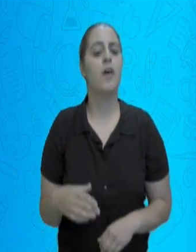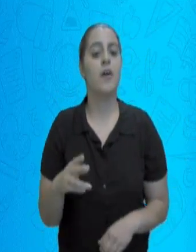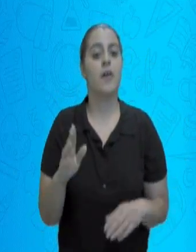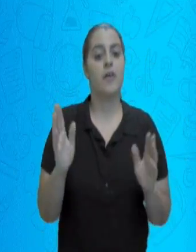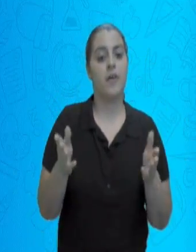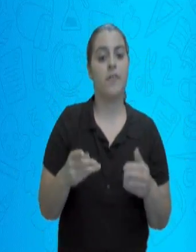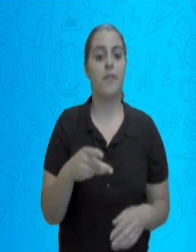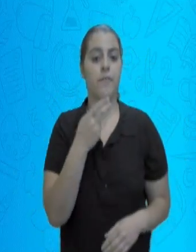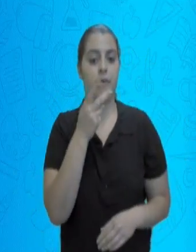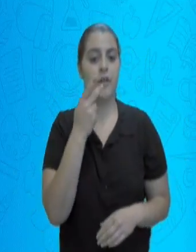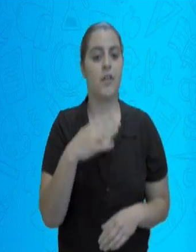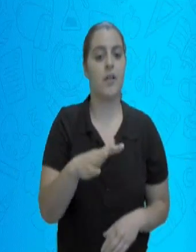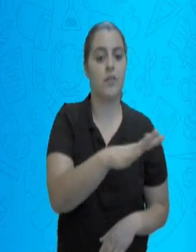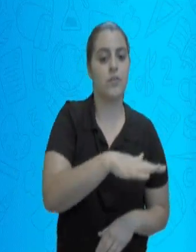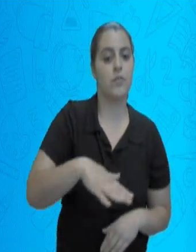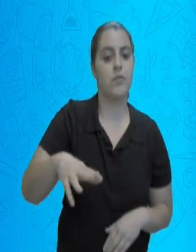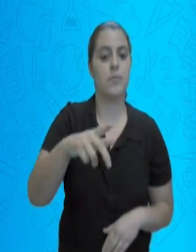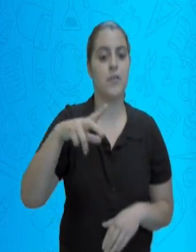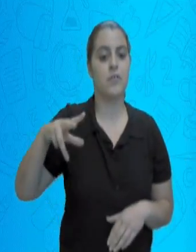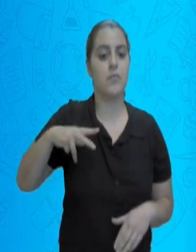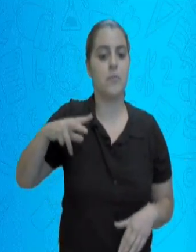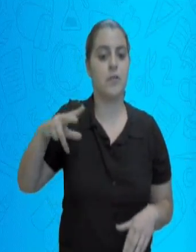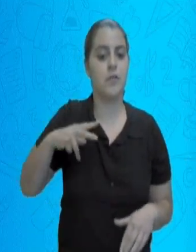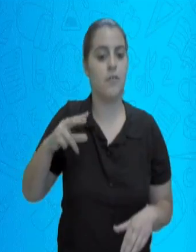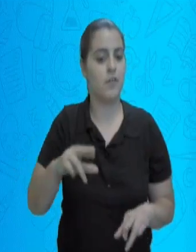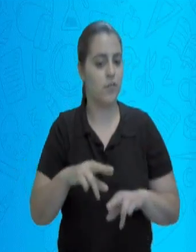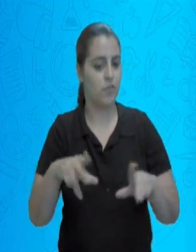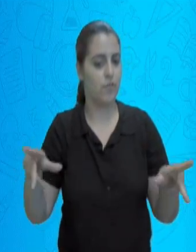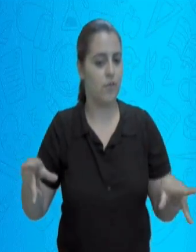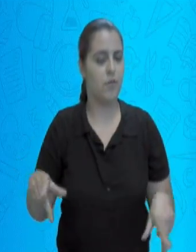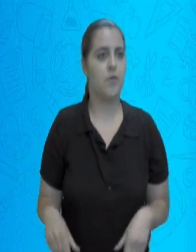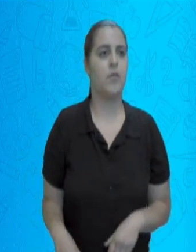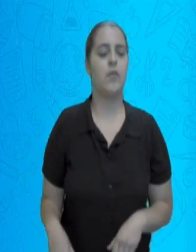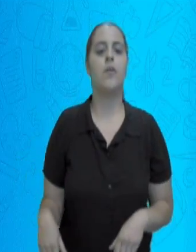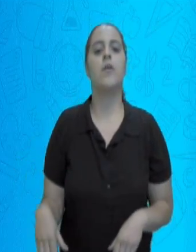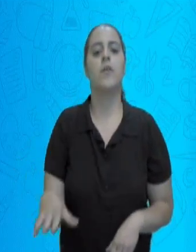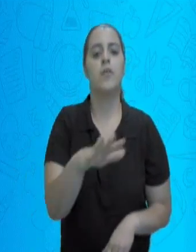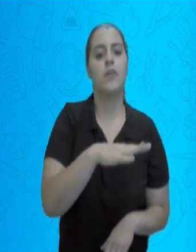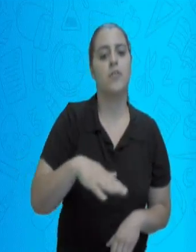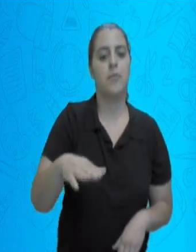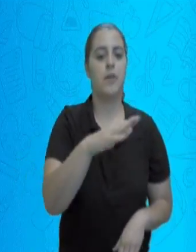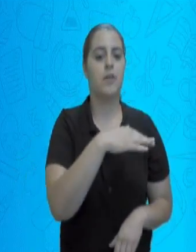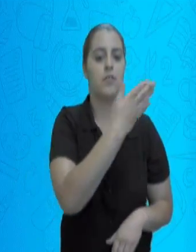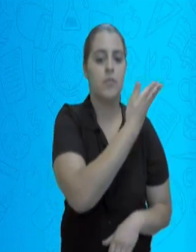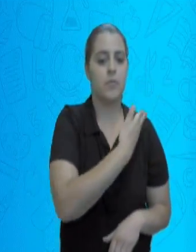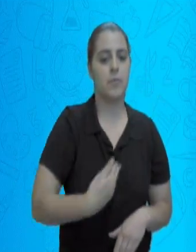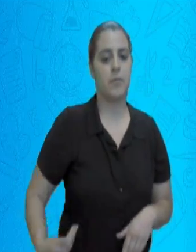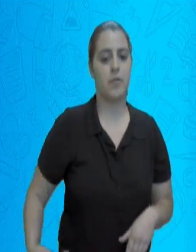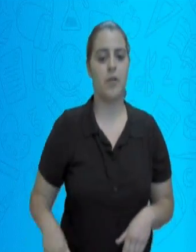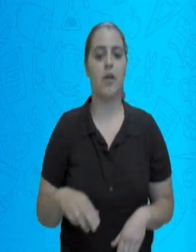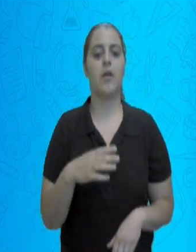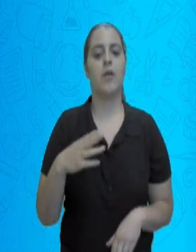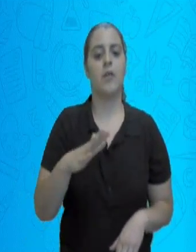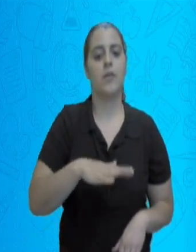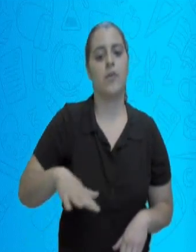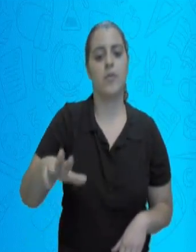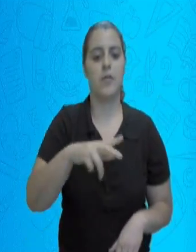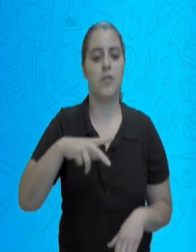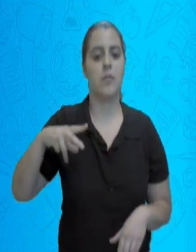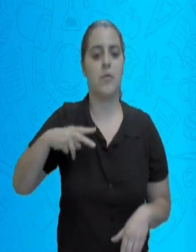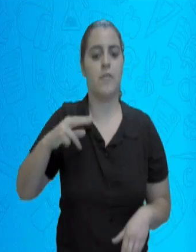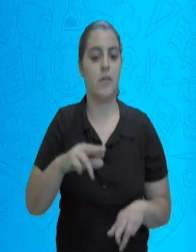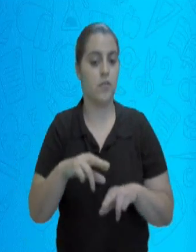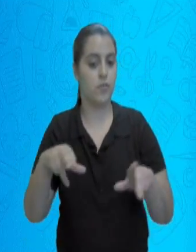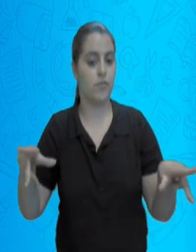falar um pouquinho sobre os espaços privados. É diferente, ó, espaço público e espaço privado.